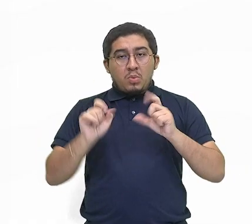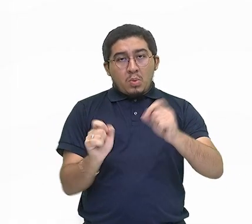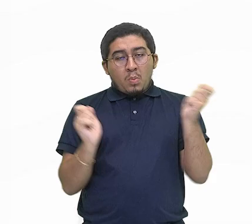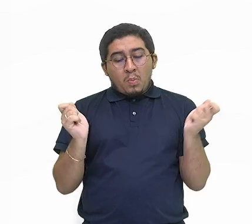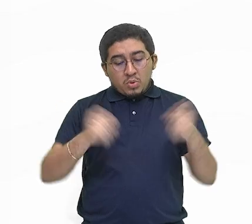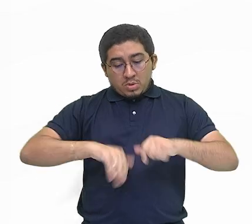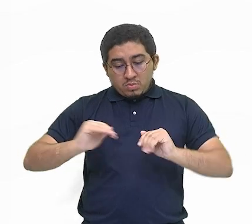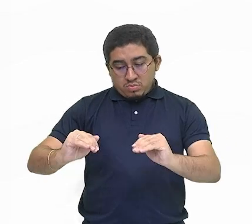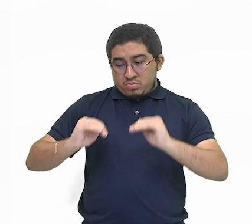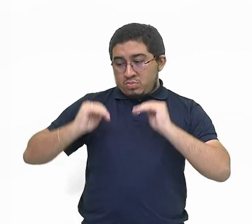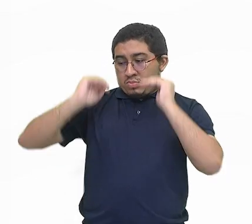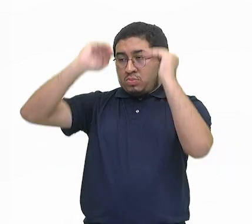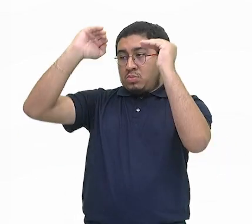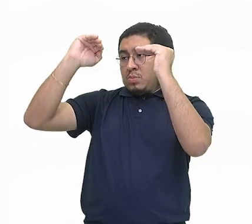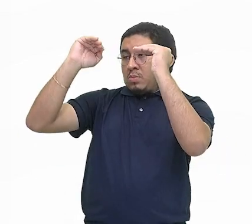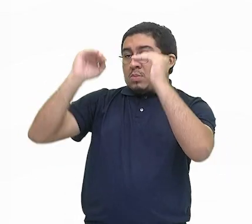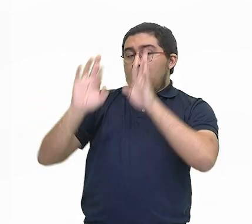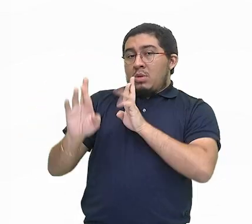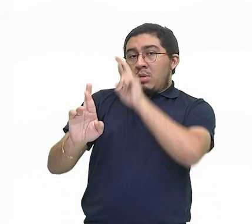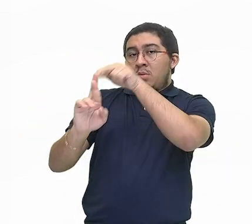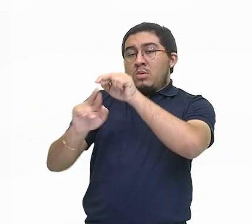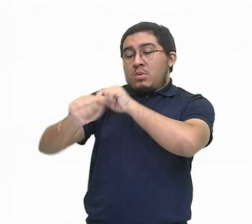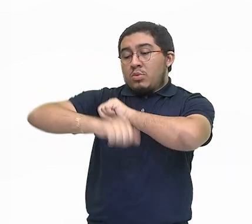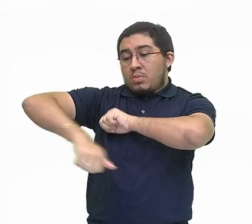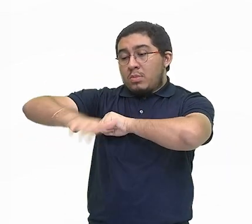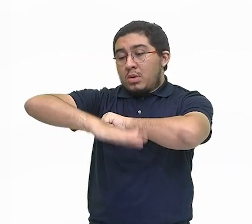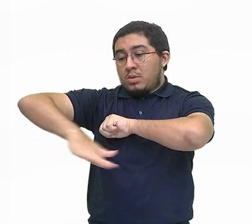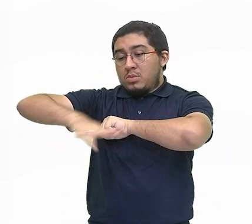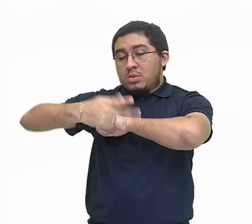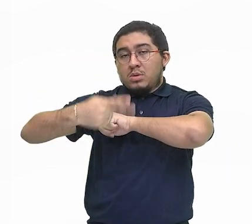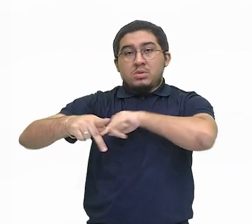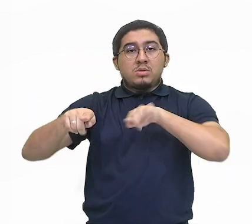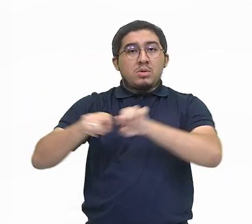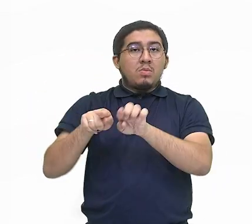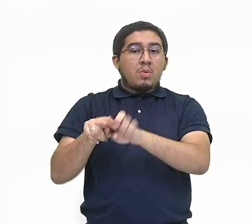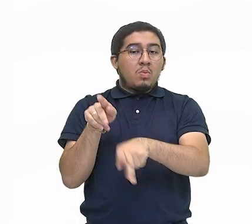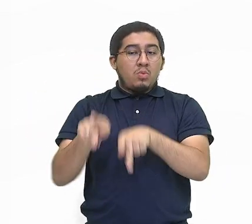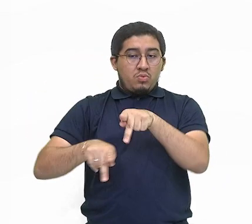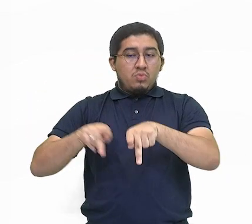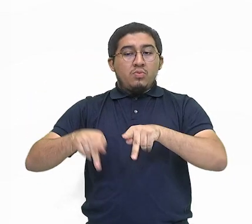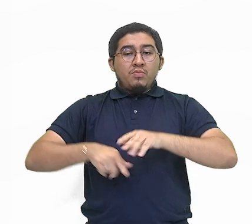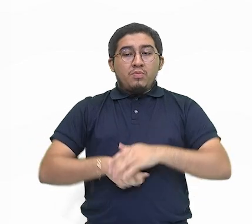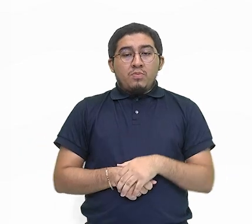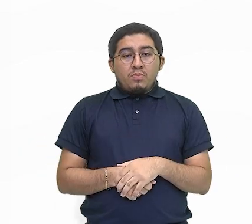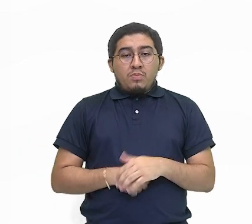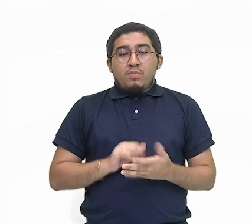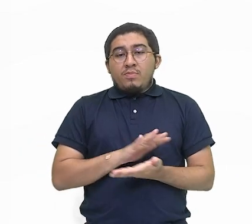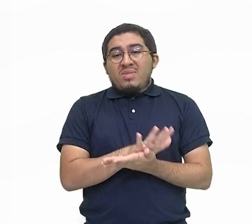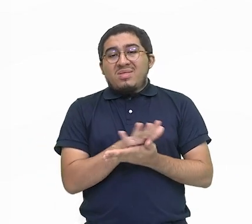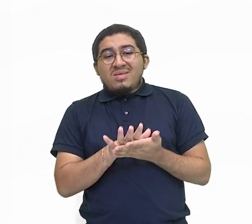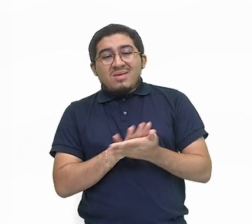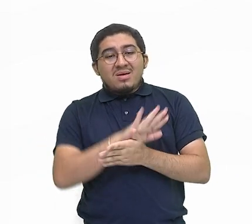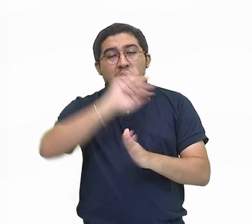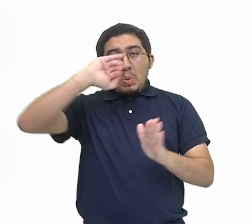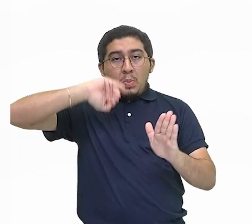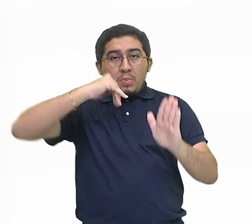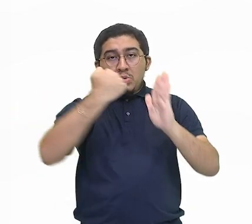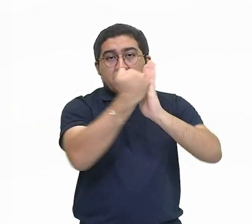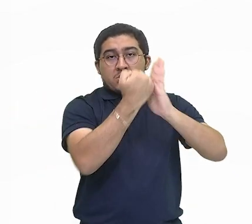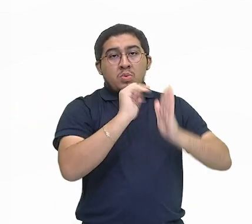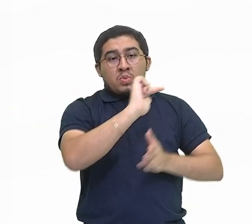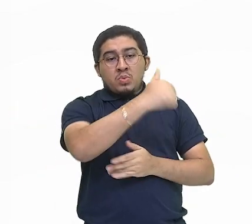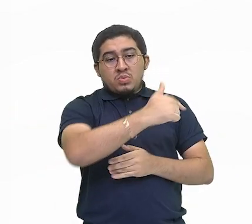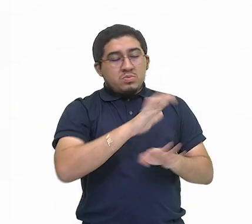supremo de um Estado sobre seu território e população, sem submissão a